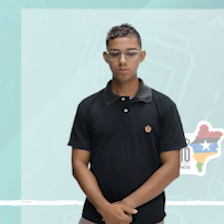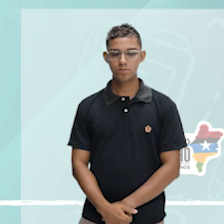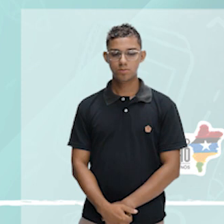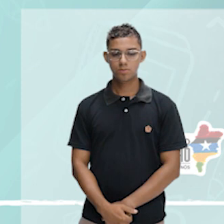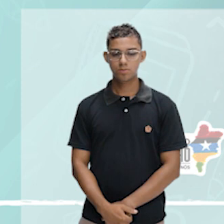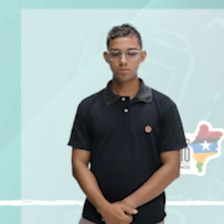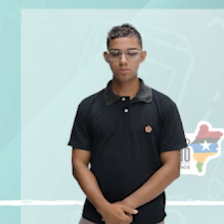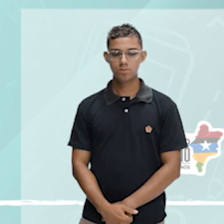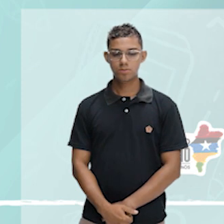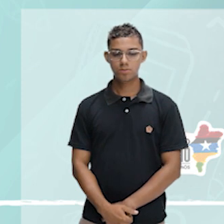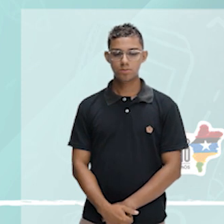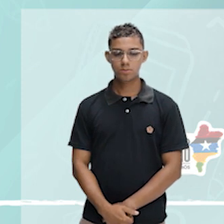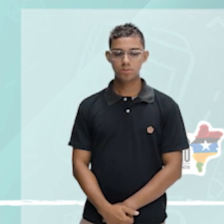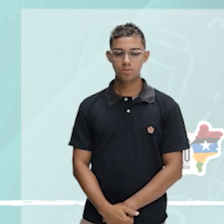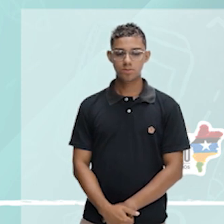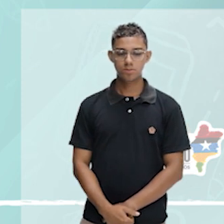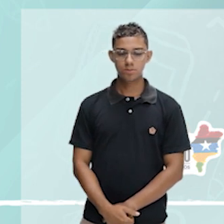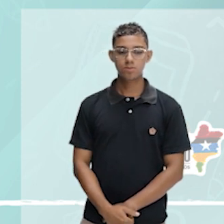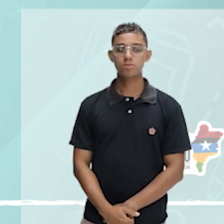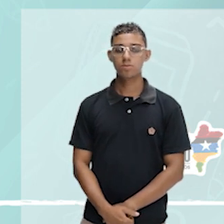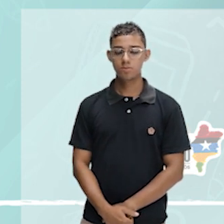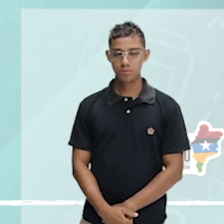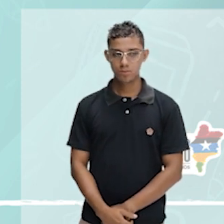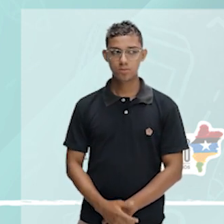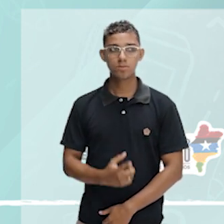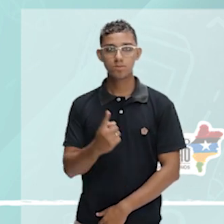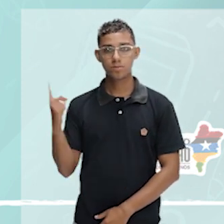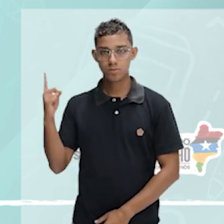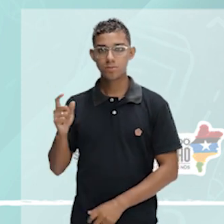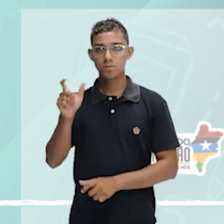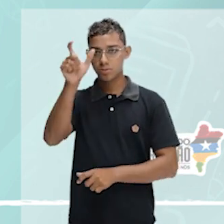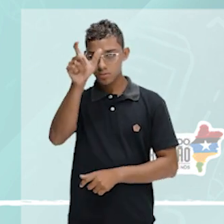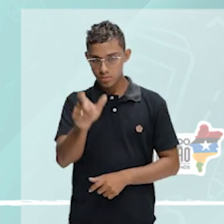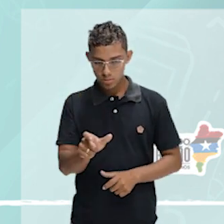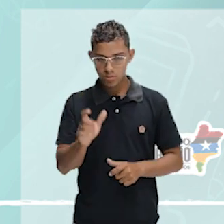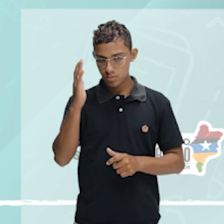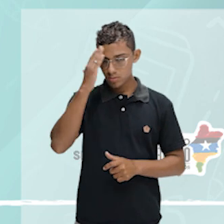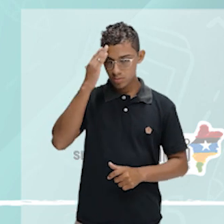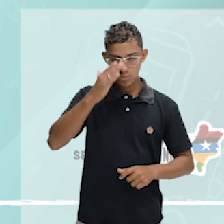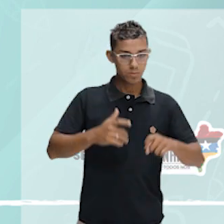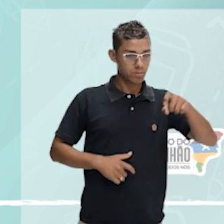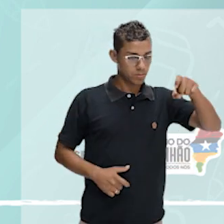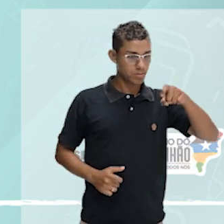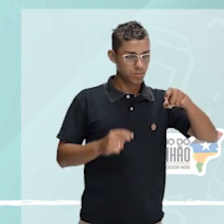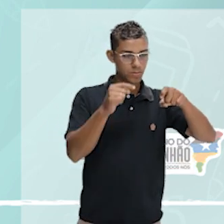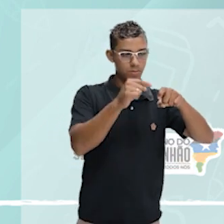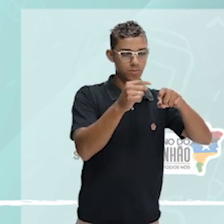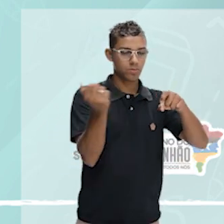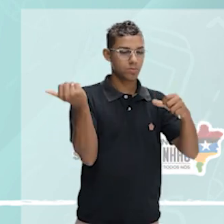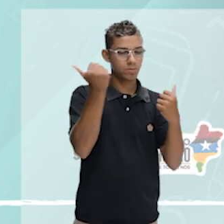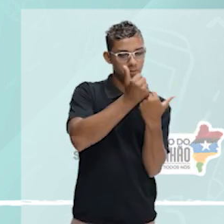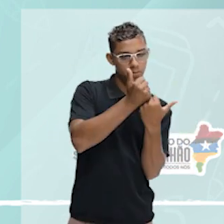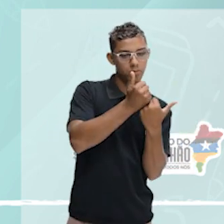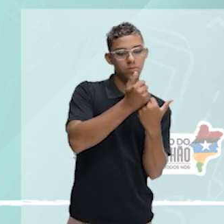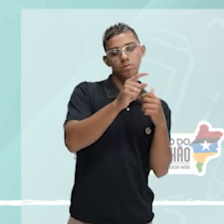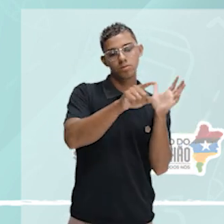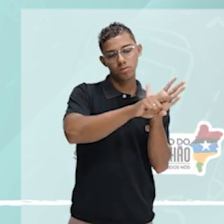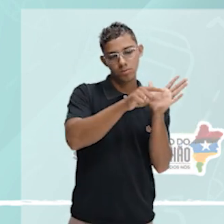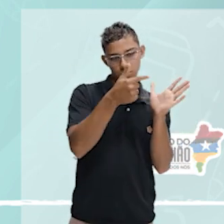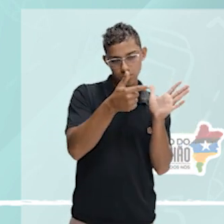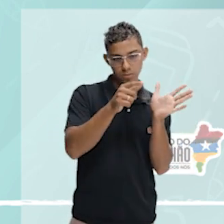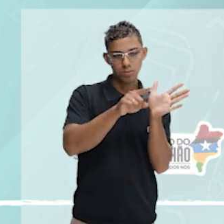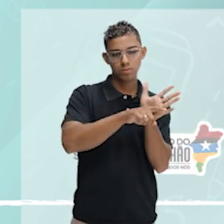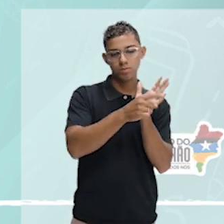- 1 2 e por fim quatro menos um três belezinha Era só o que tava no expoente tá agora